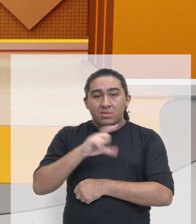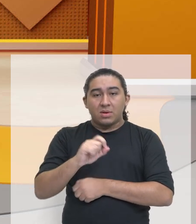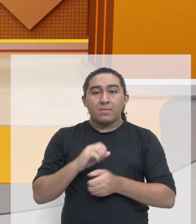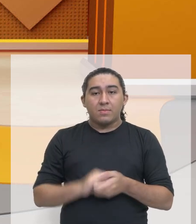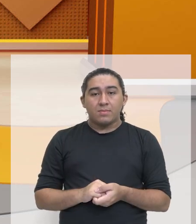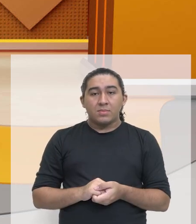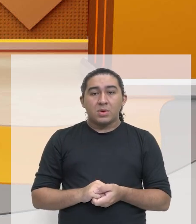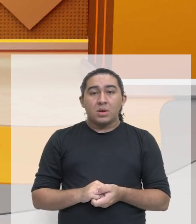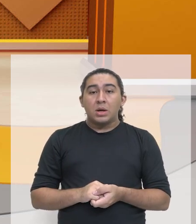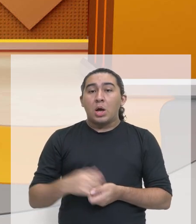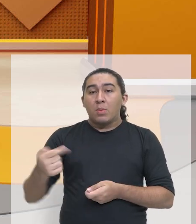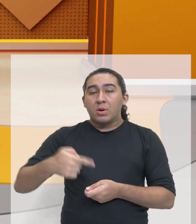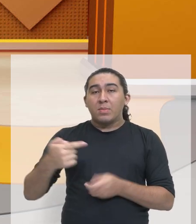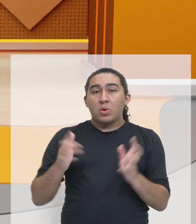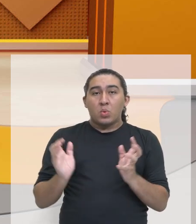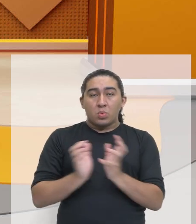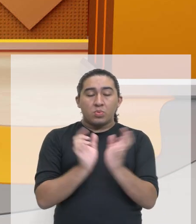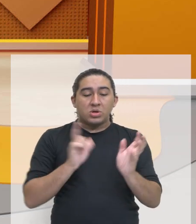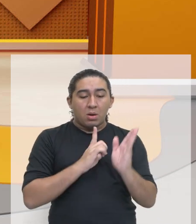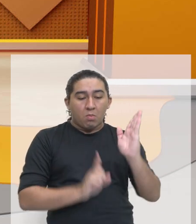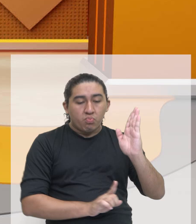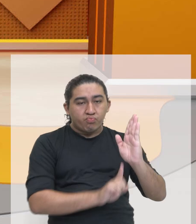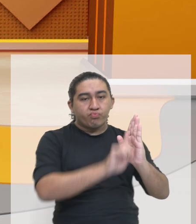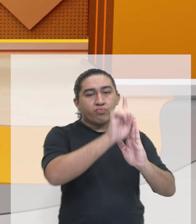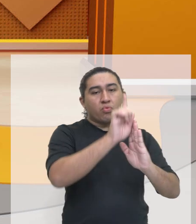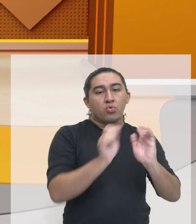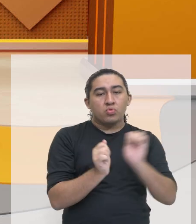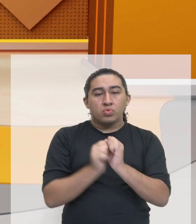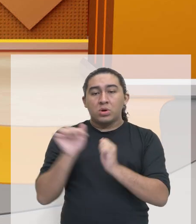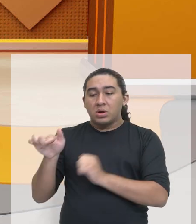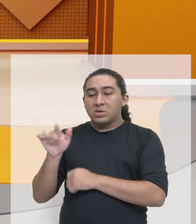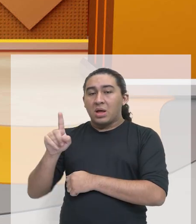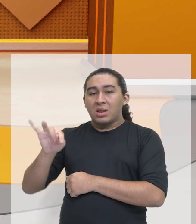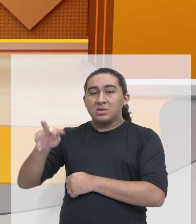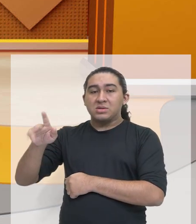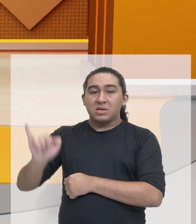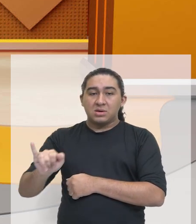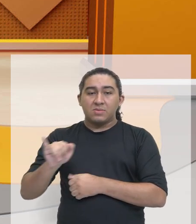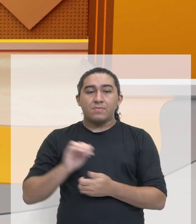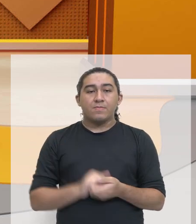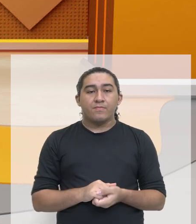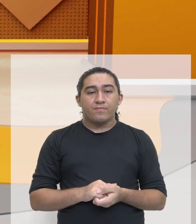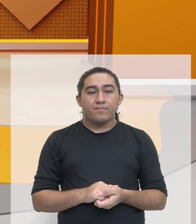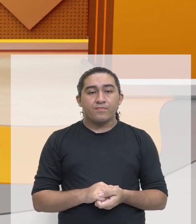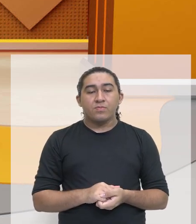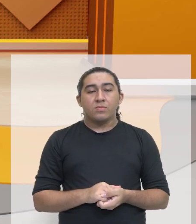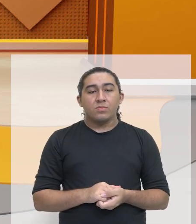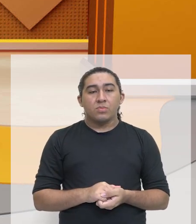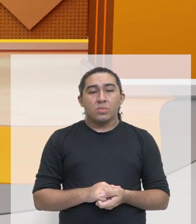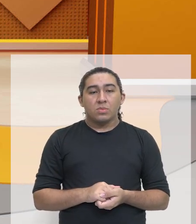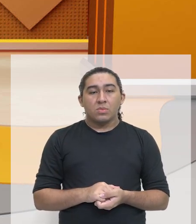1965, o primeiro passeio espacial com o cosmonauta soviético Alexei Leonov. Em